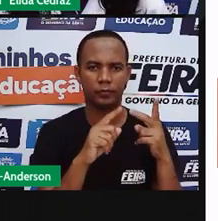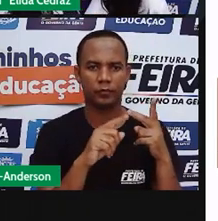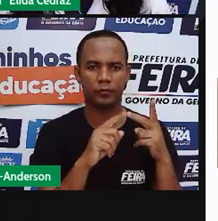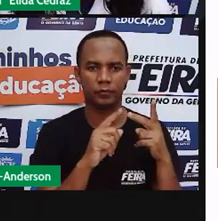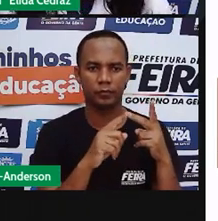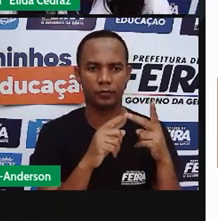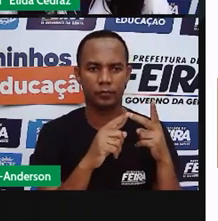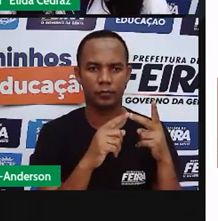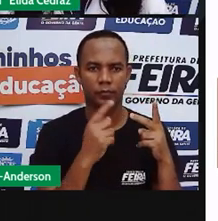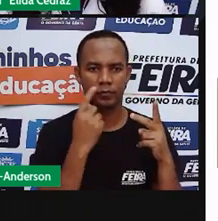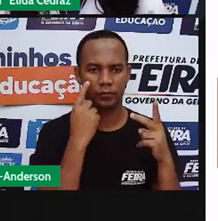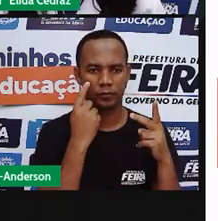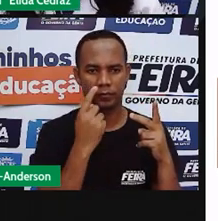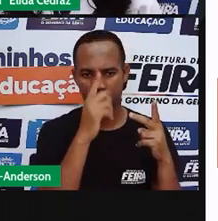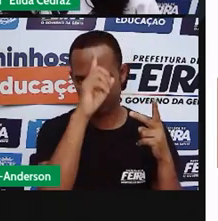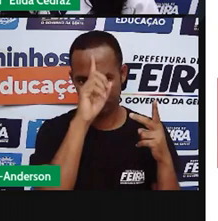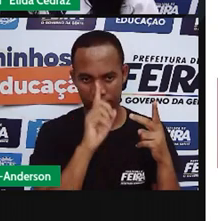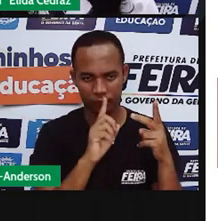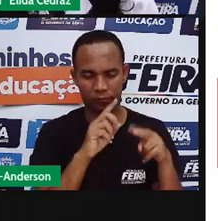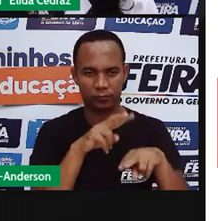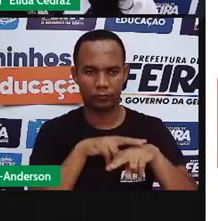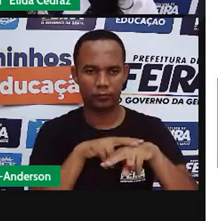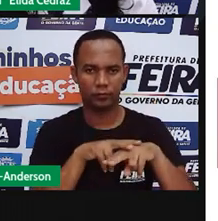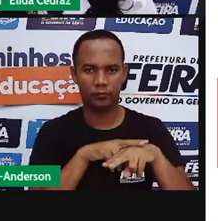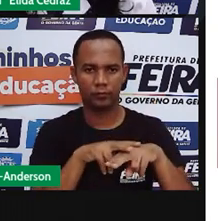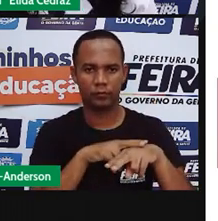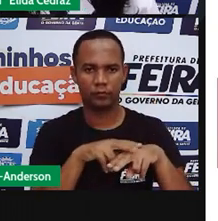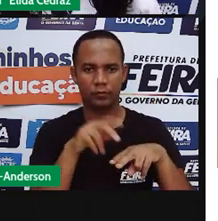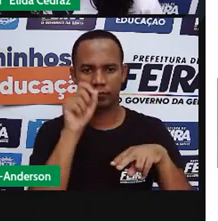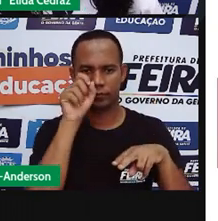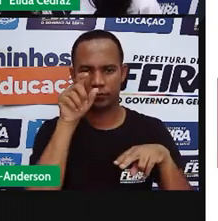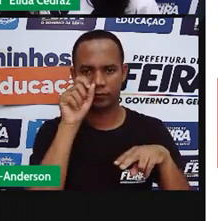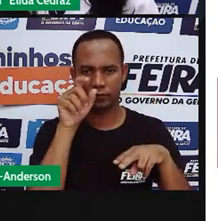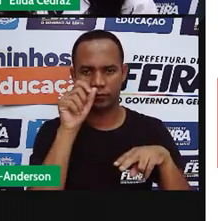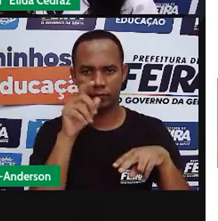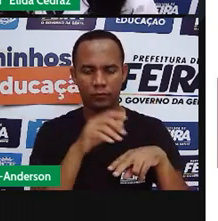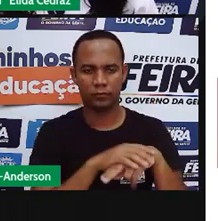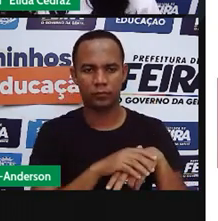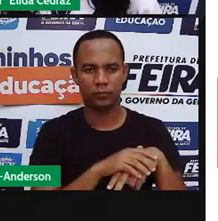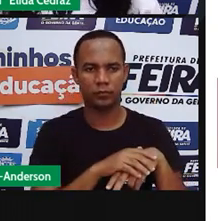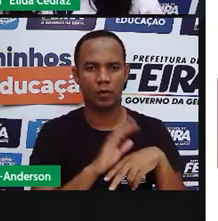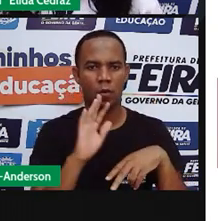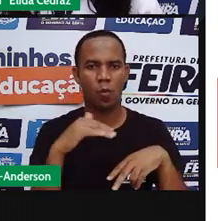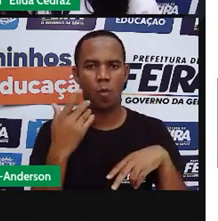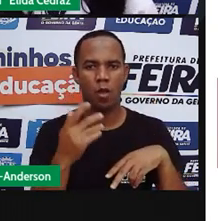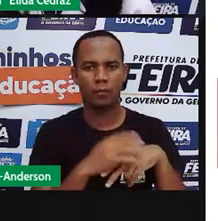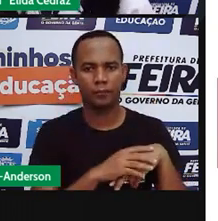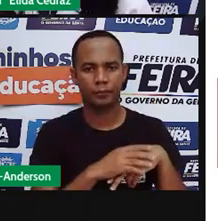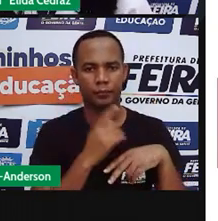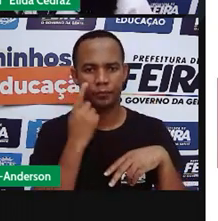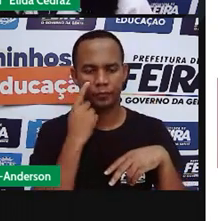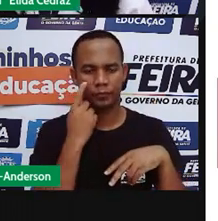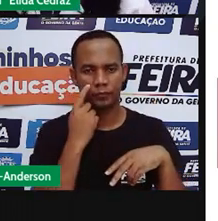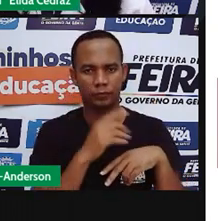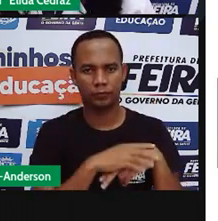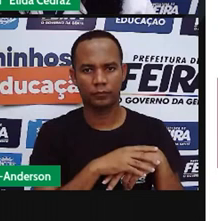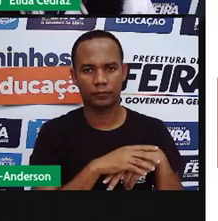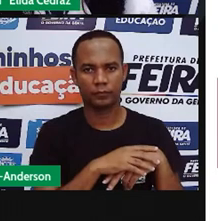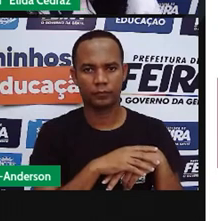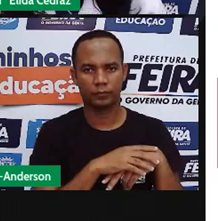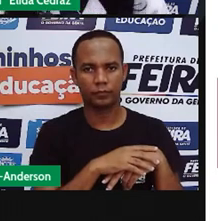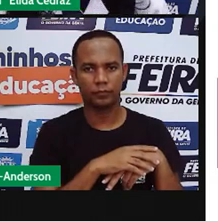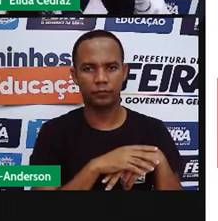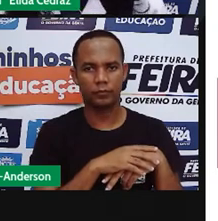vermelho, amarelo, verde e azul. Qual é a próxima cor? Qual é a próxima